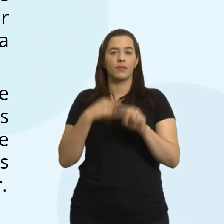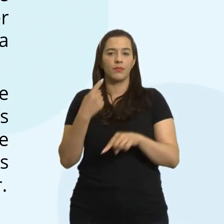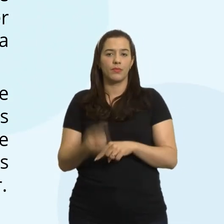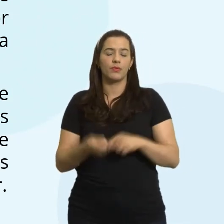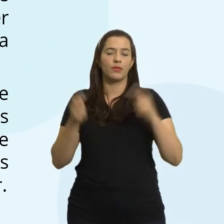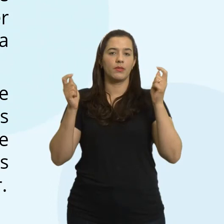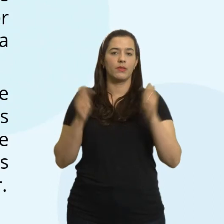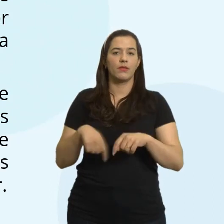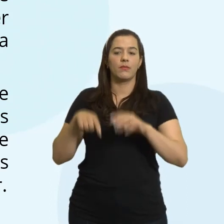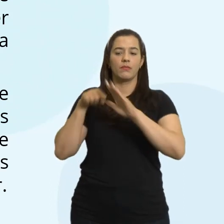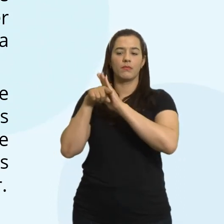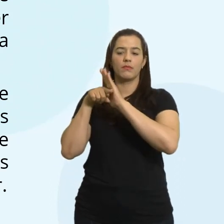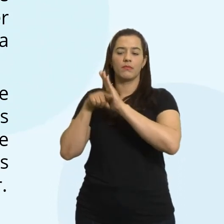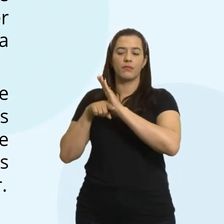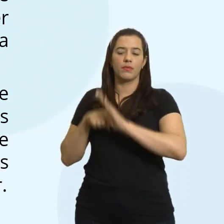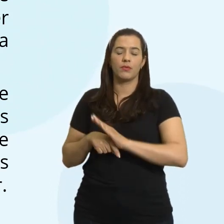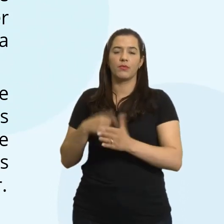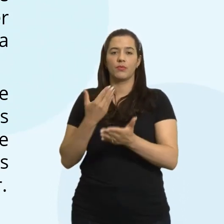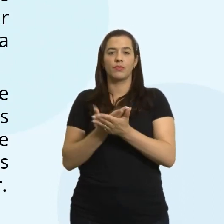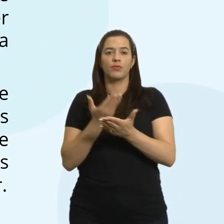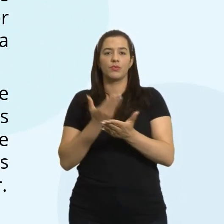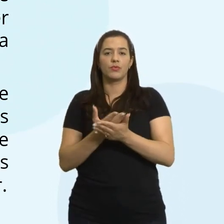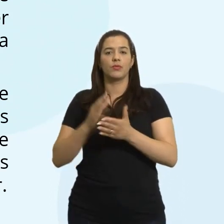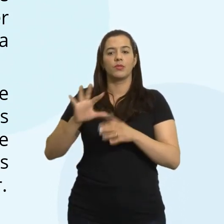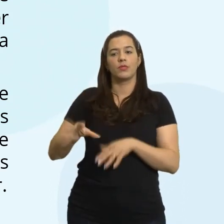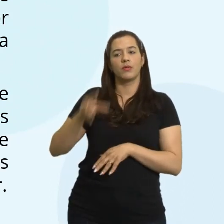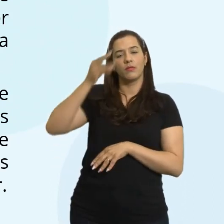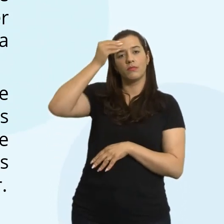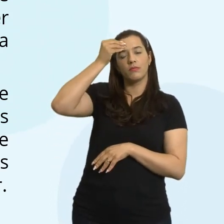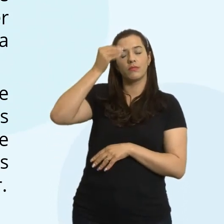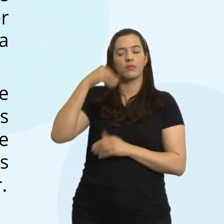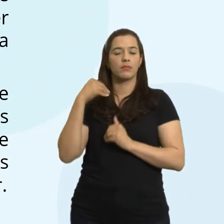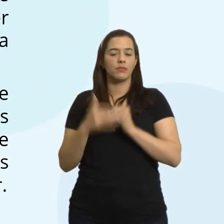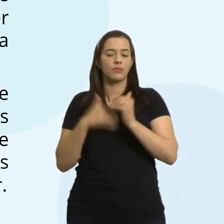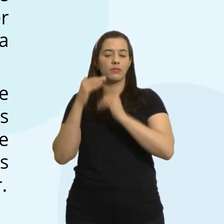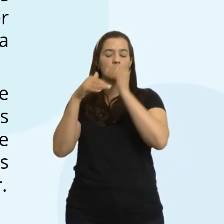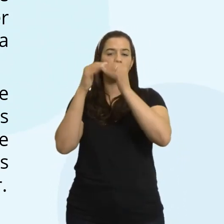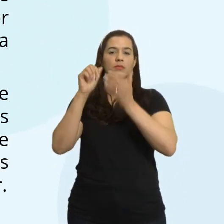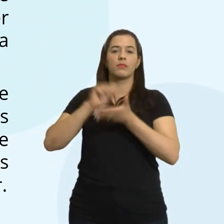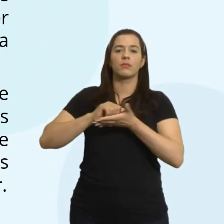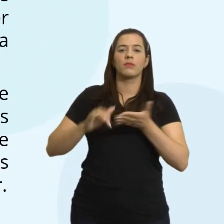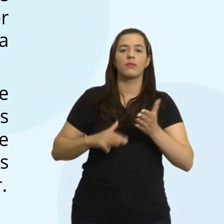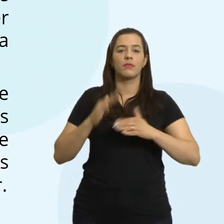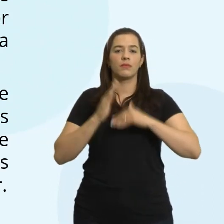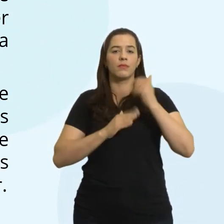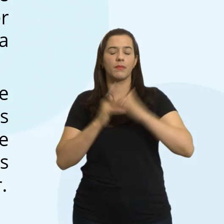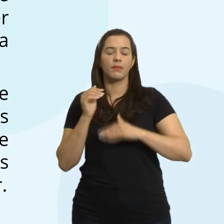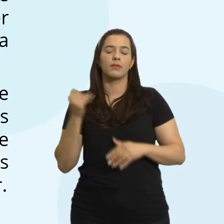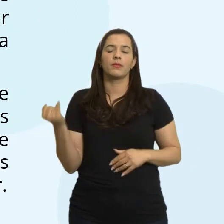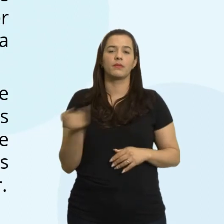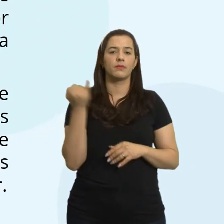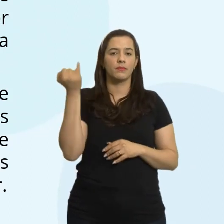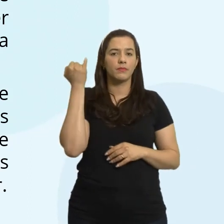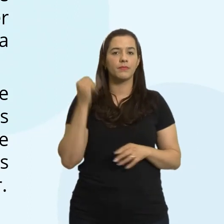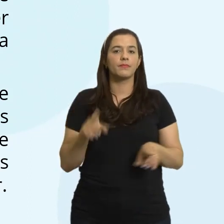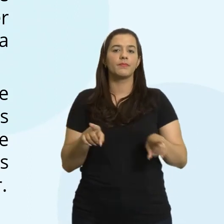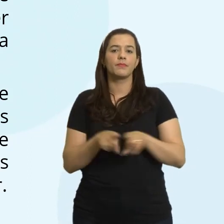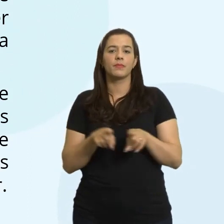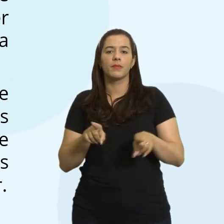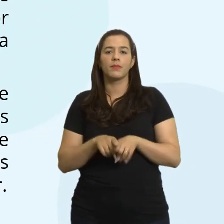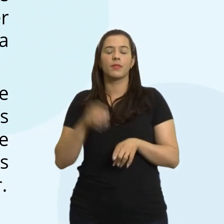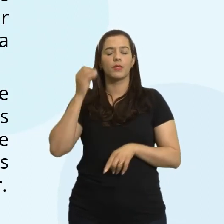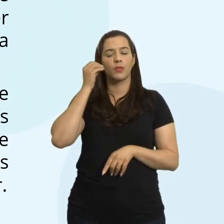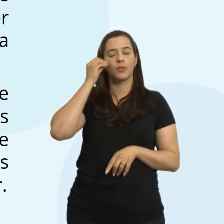fazer um diagnóstico do que o estudante não assimilou durante o desenvolvimento das habilidades essenciais e levantar os